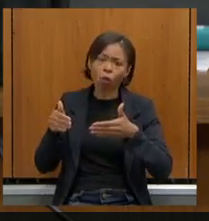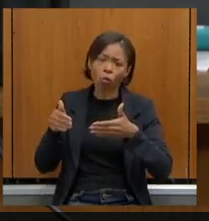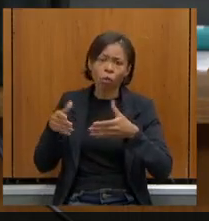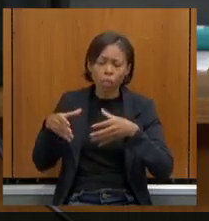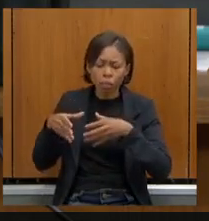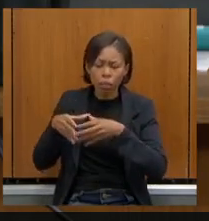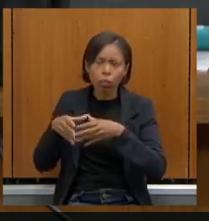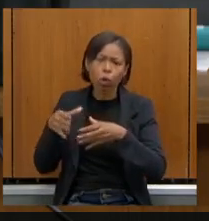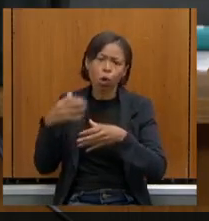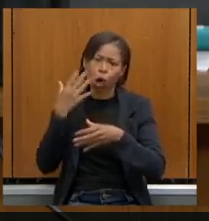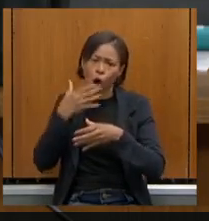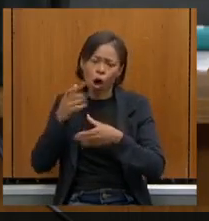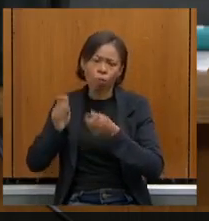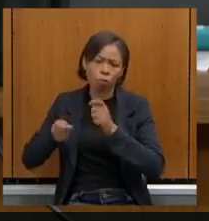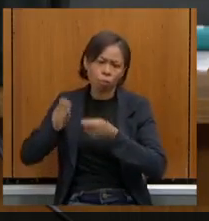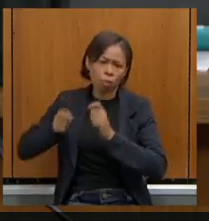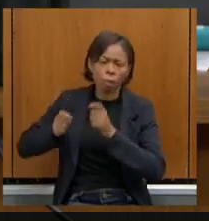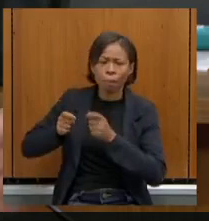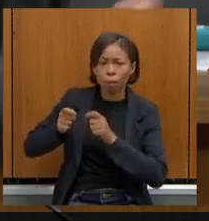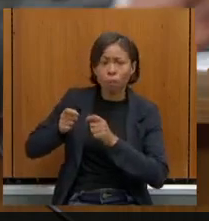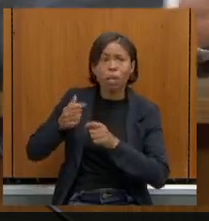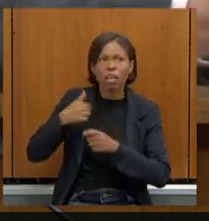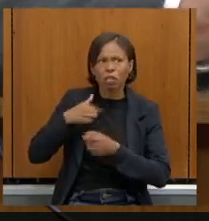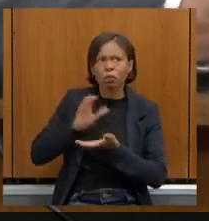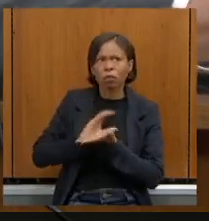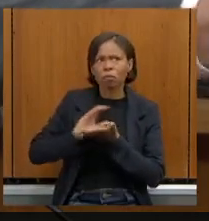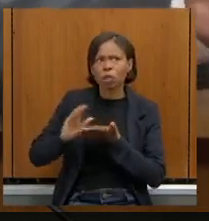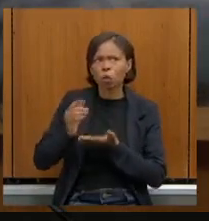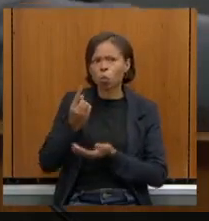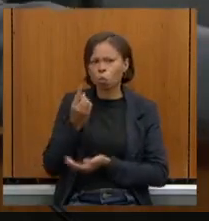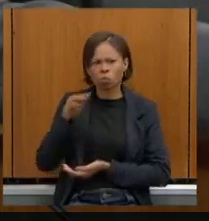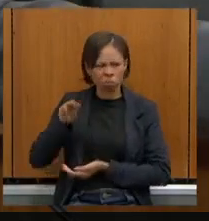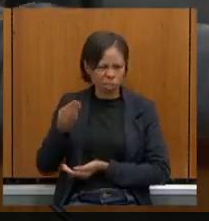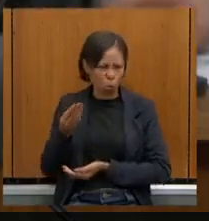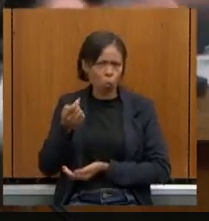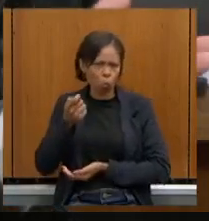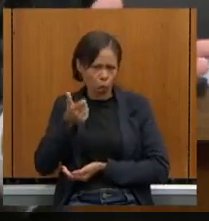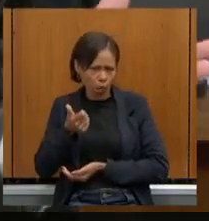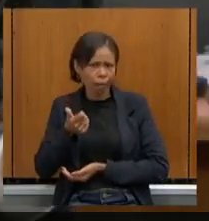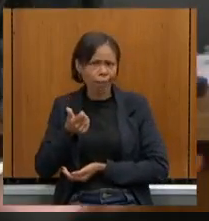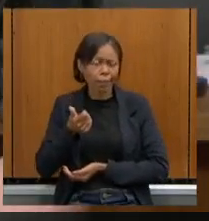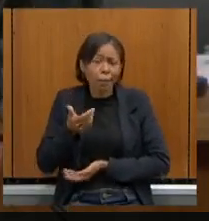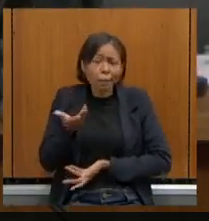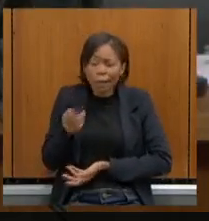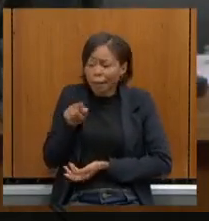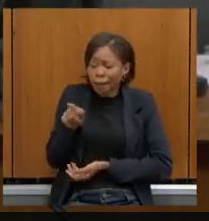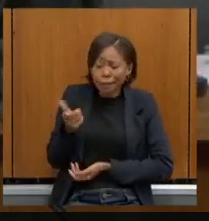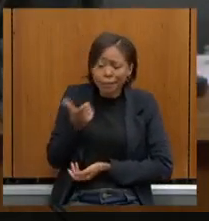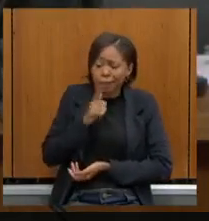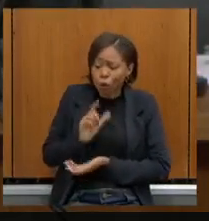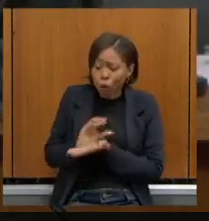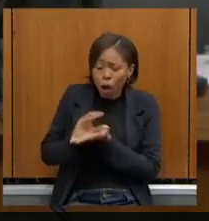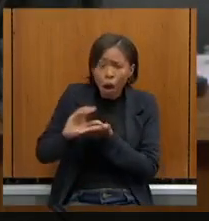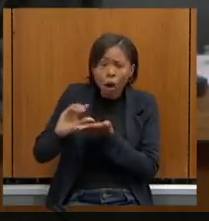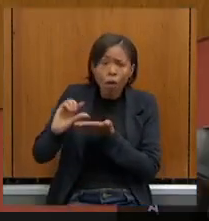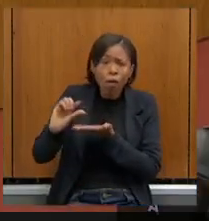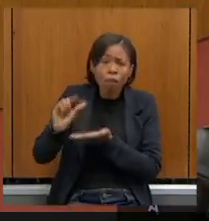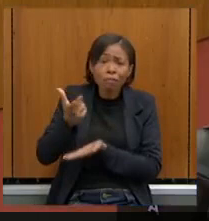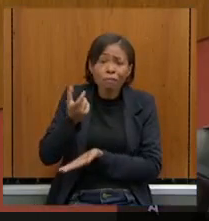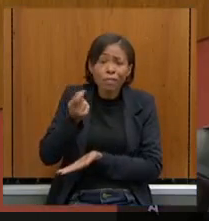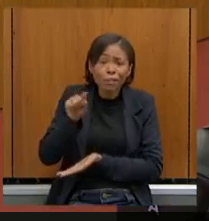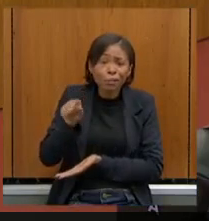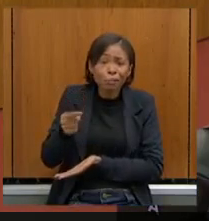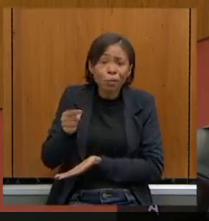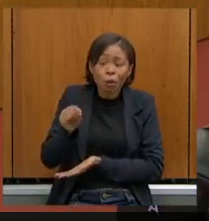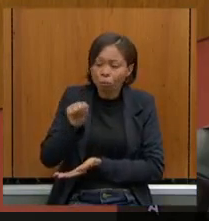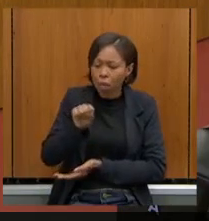banda, de quase um milhão que eu mandei para Santo Antônio do Monte, essa banda recebeu um valor irrisório, 20 mil reais, mas você tem que ver a alegria